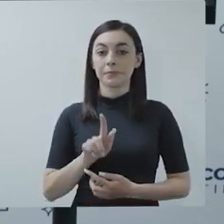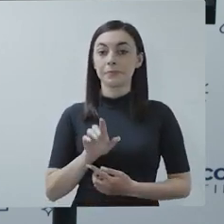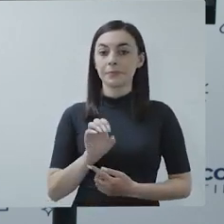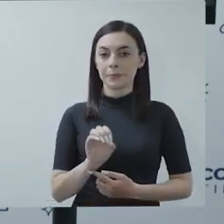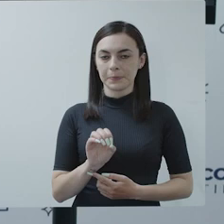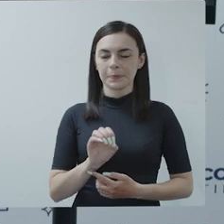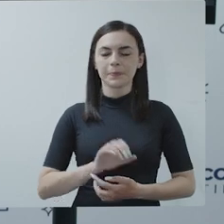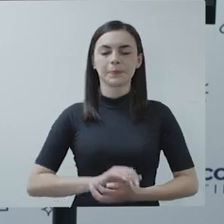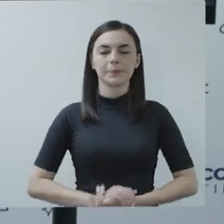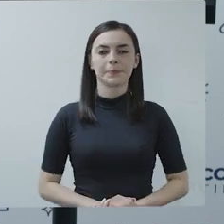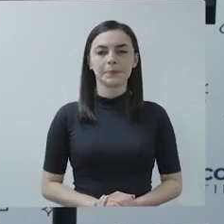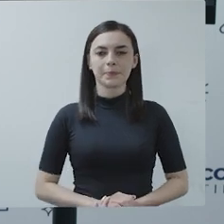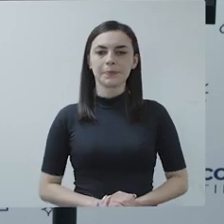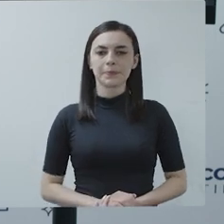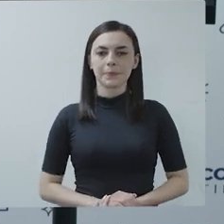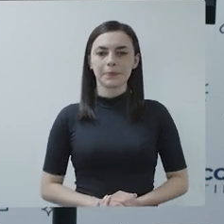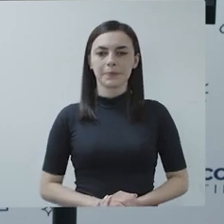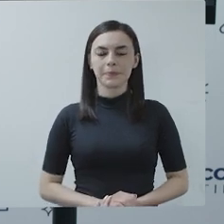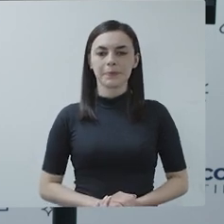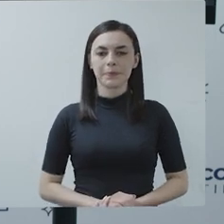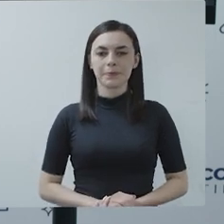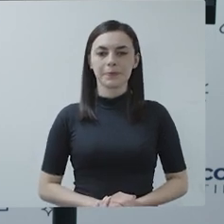Go.